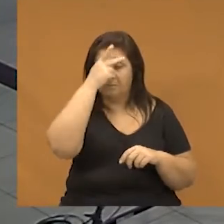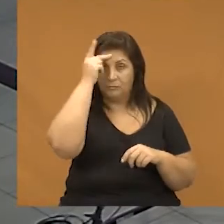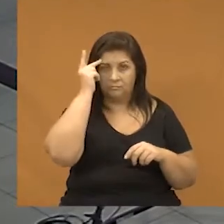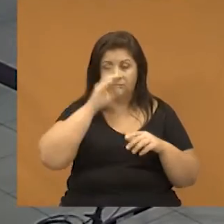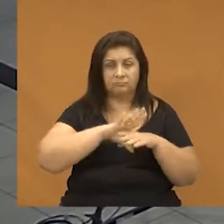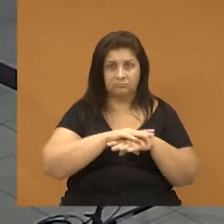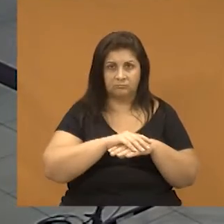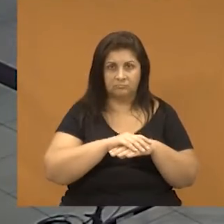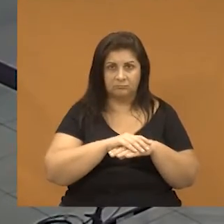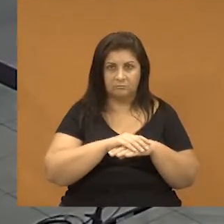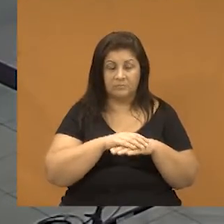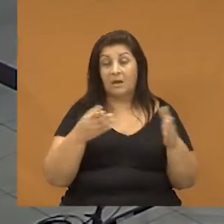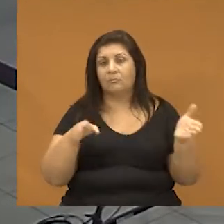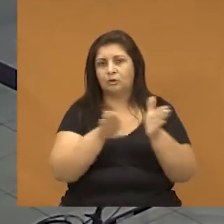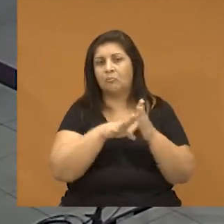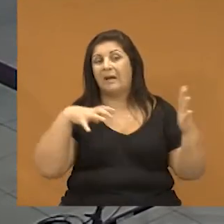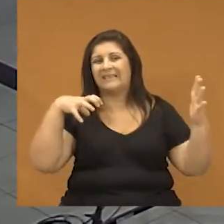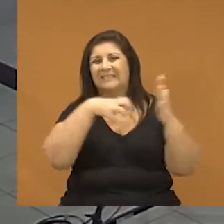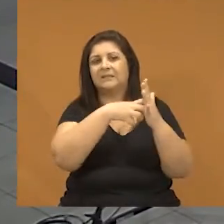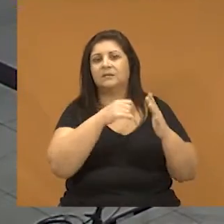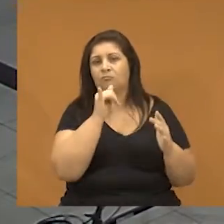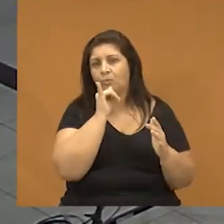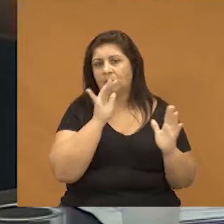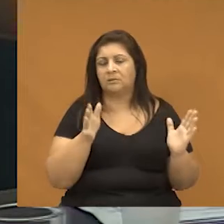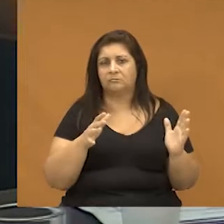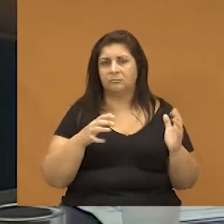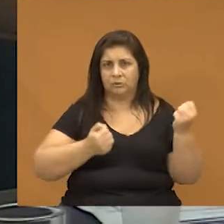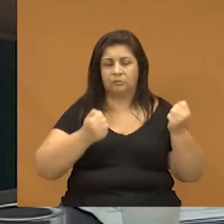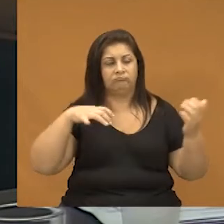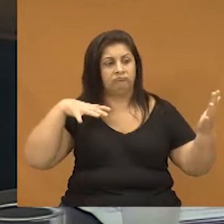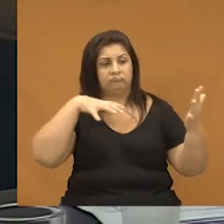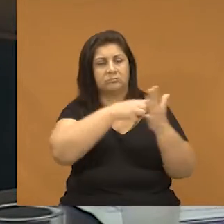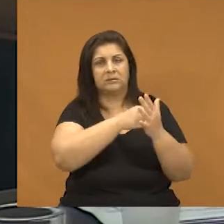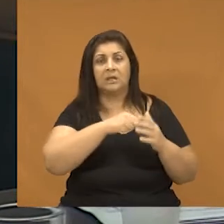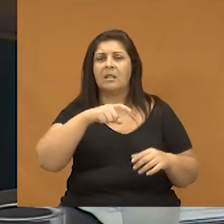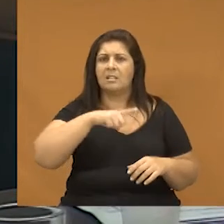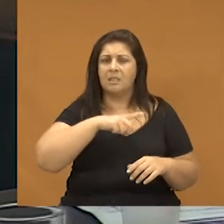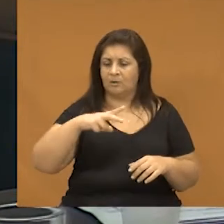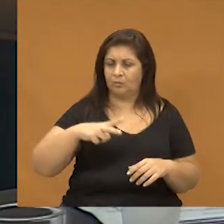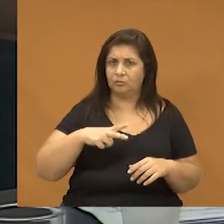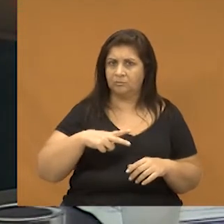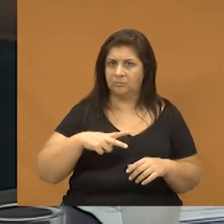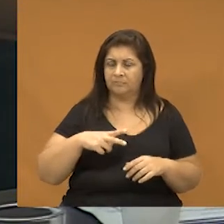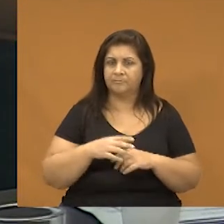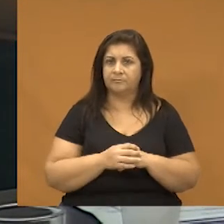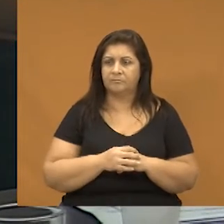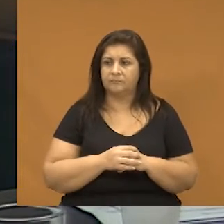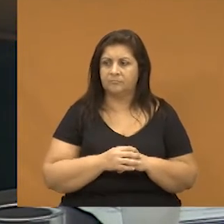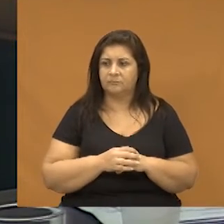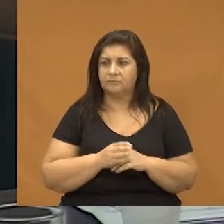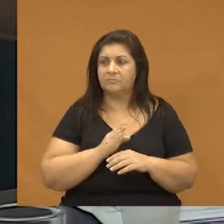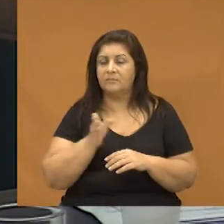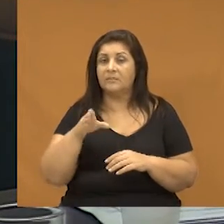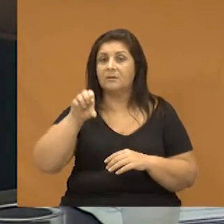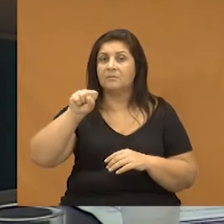chega, teve um acidente de trânsito, por exemplo, se ele tiver convênio, a entrada inicial é pelo SUS,